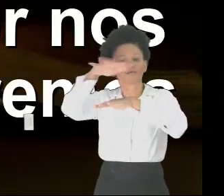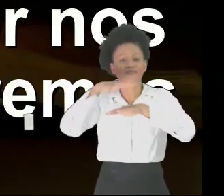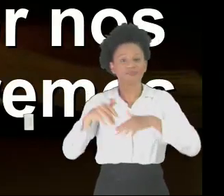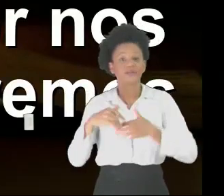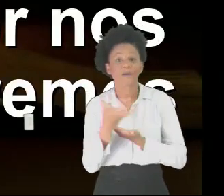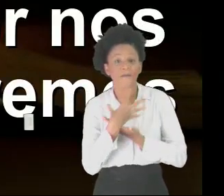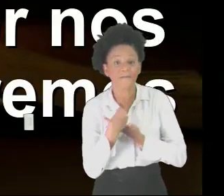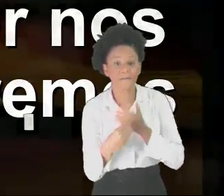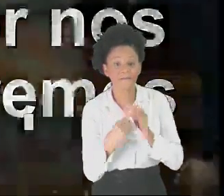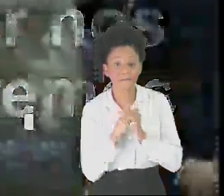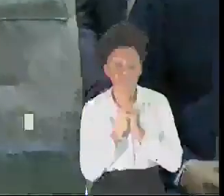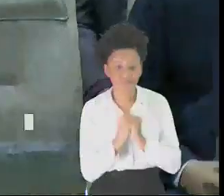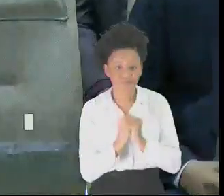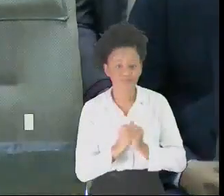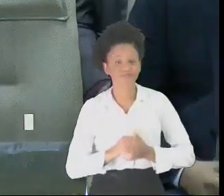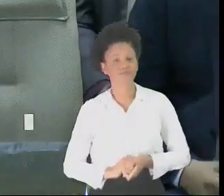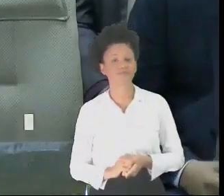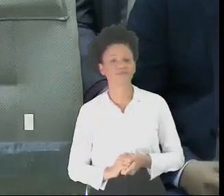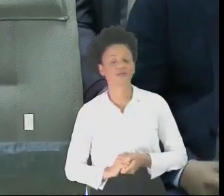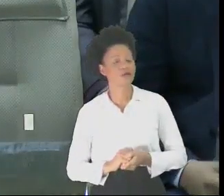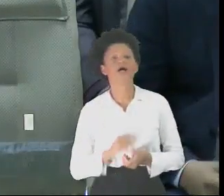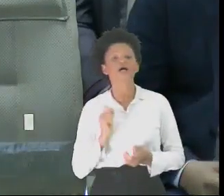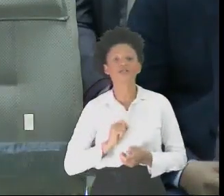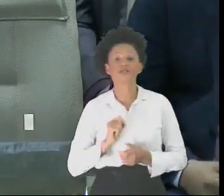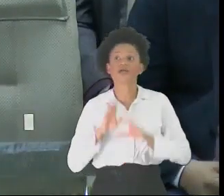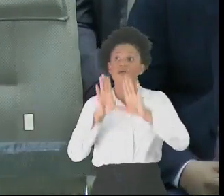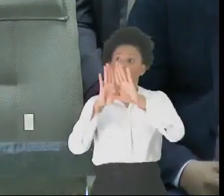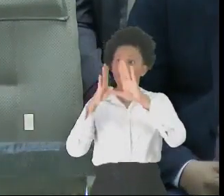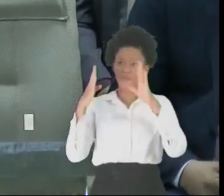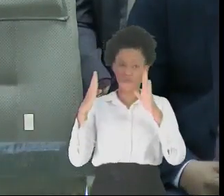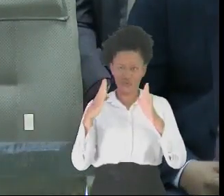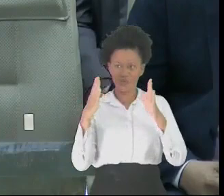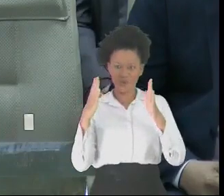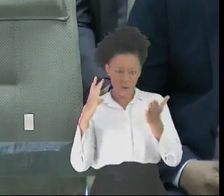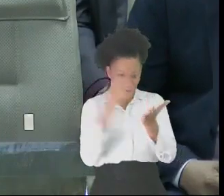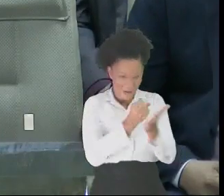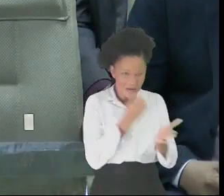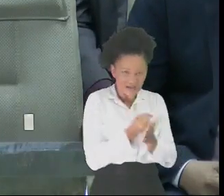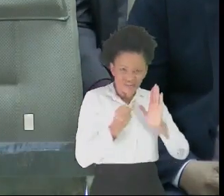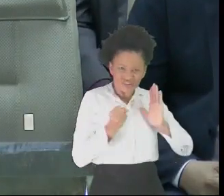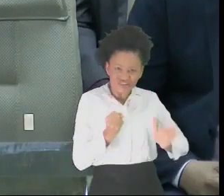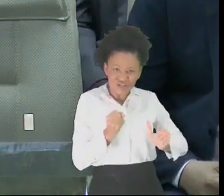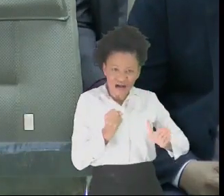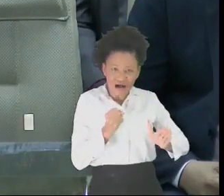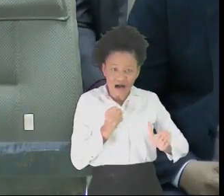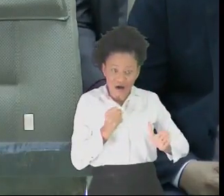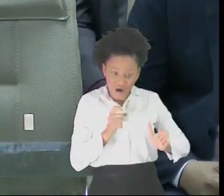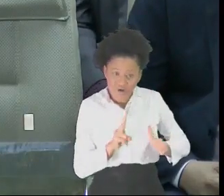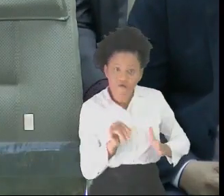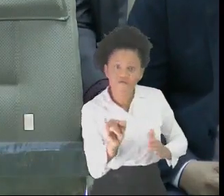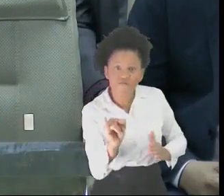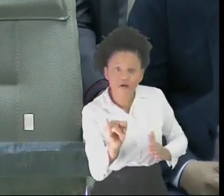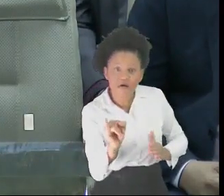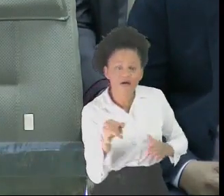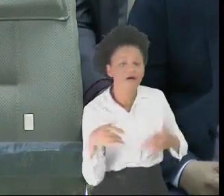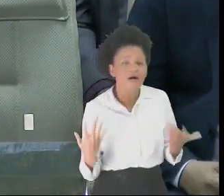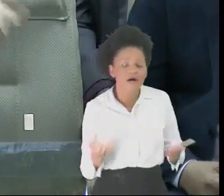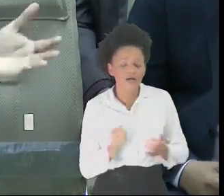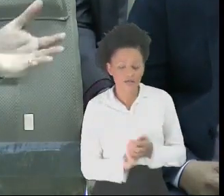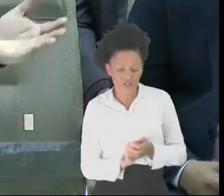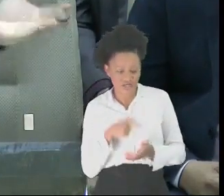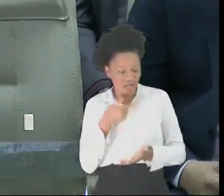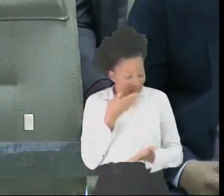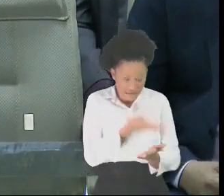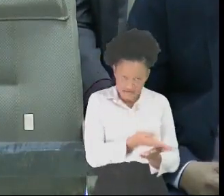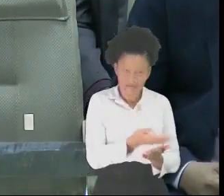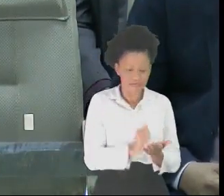diz amém? Amém. O arrebatamento já aconteceu ou vai acontecer? Essa ressurreição que fala aqui já